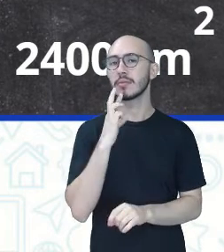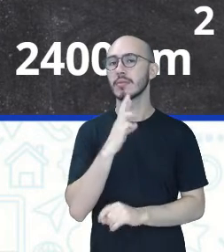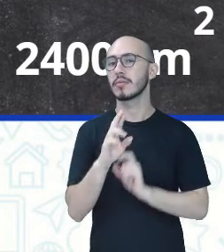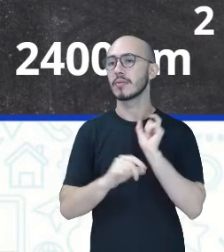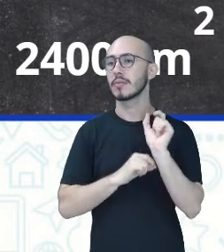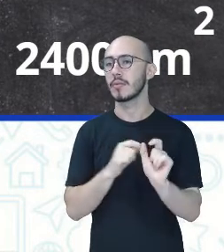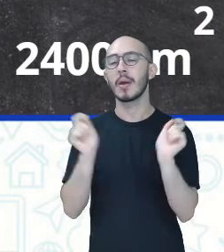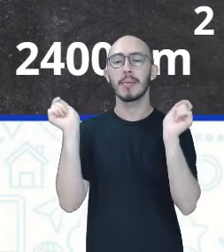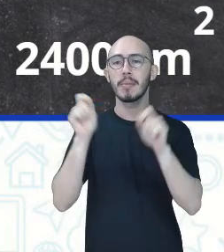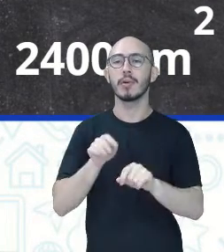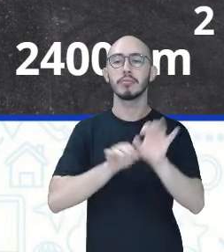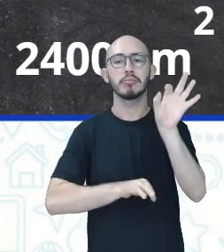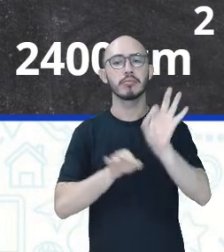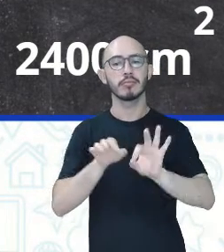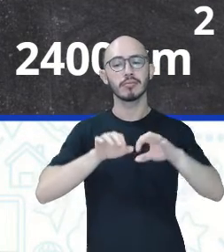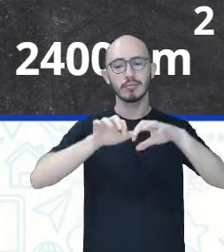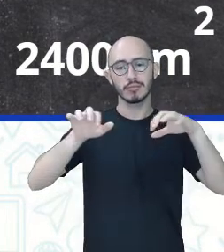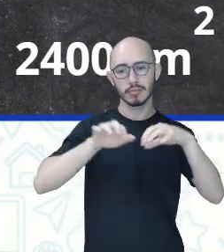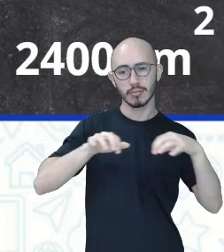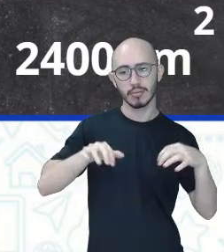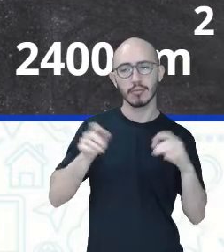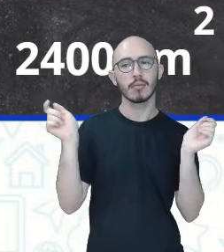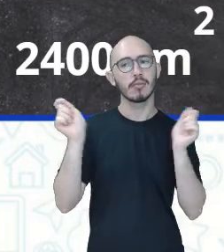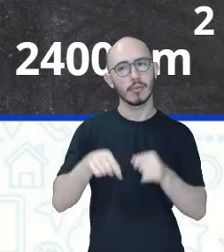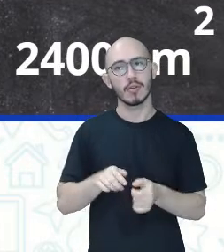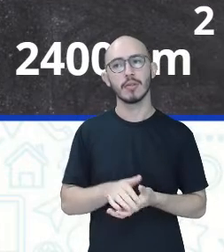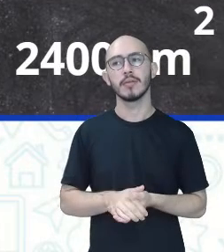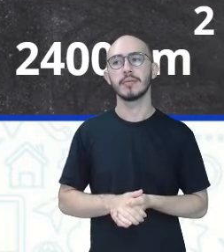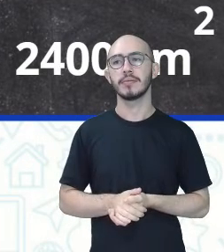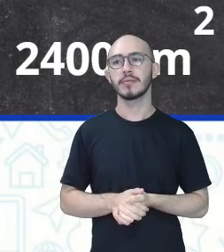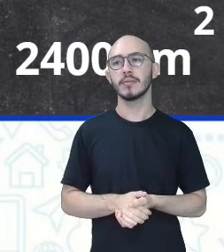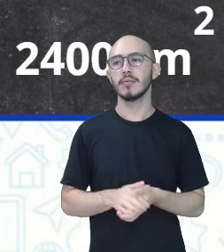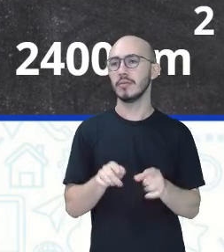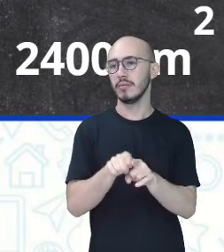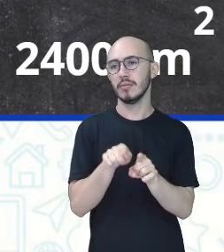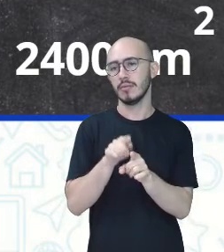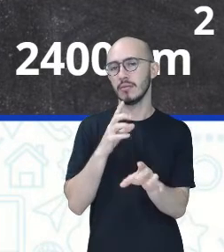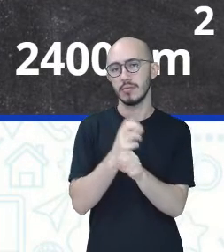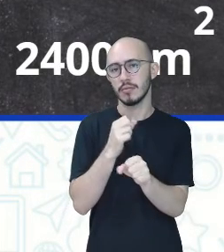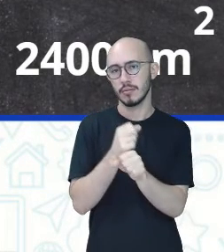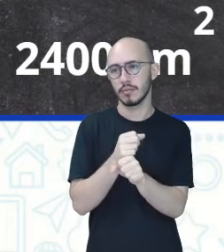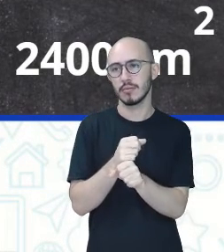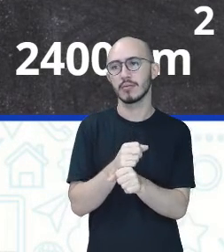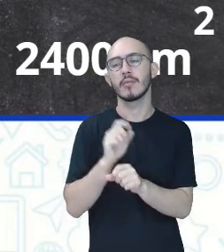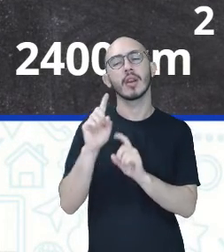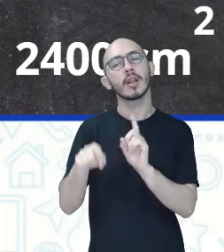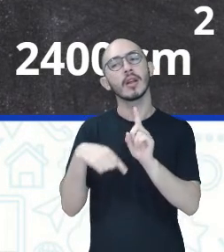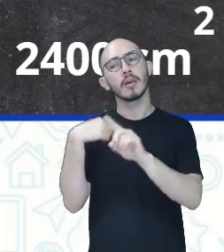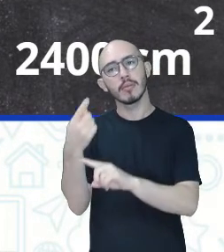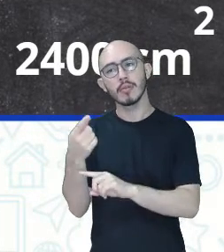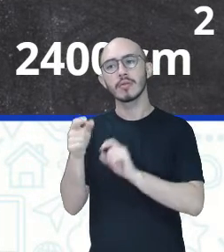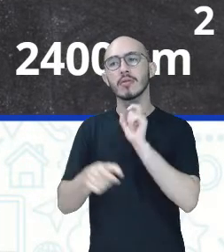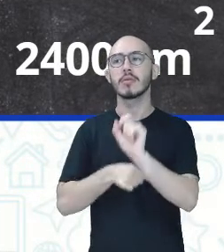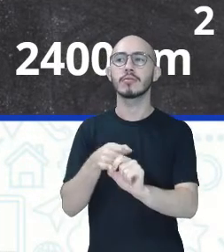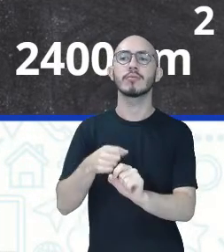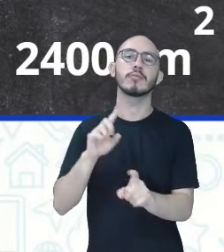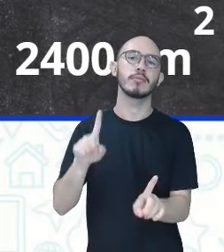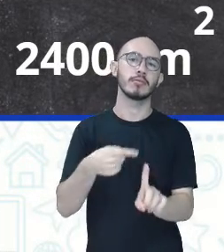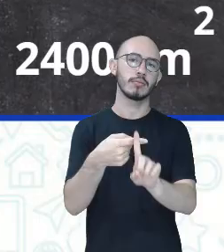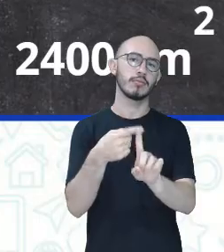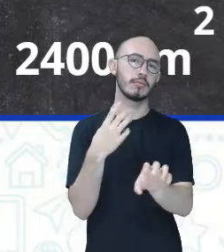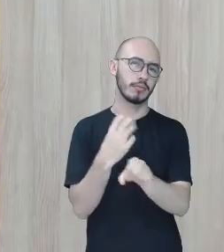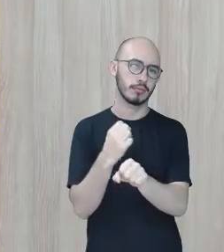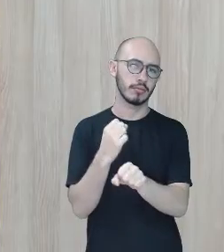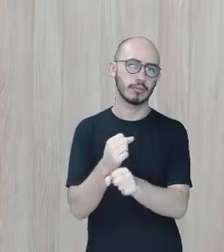Você pode separar essas áreas, tá? E calcular separadamente e depois efetuar a soma